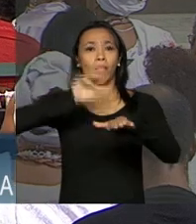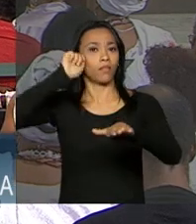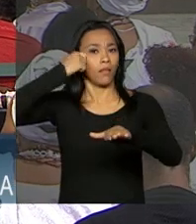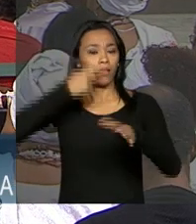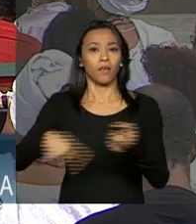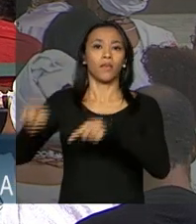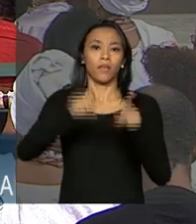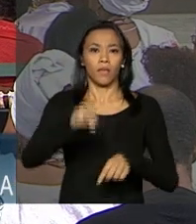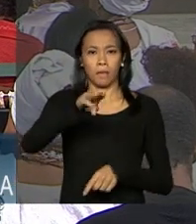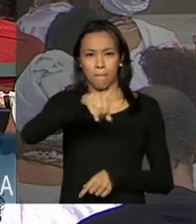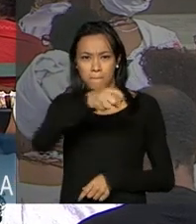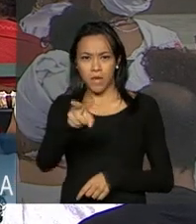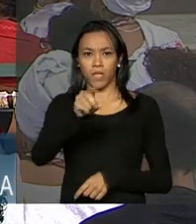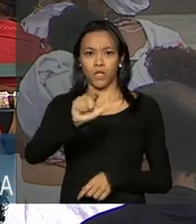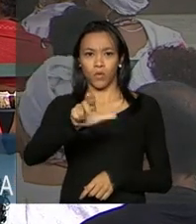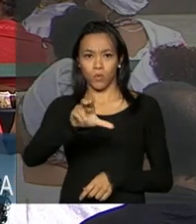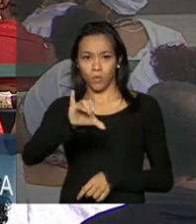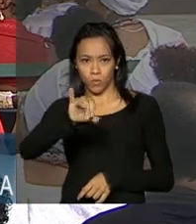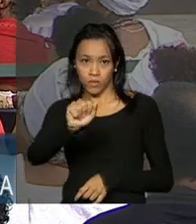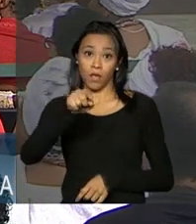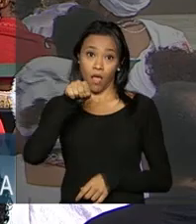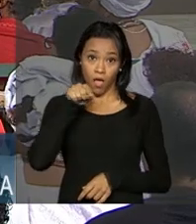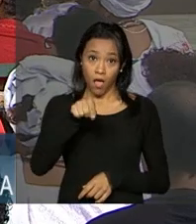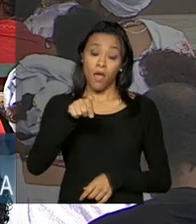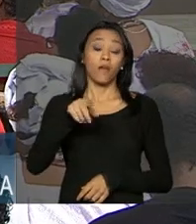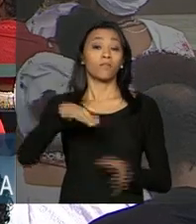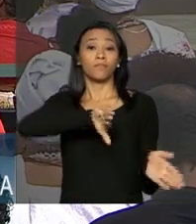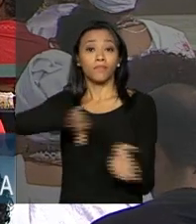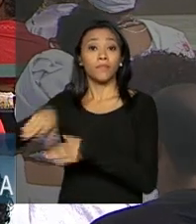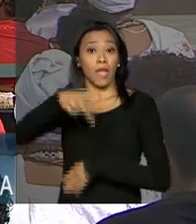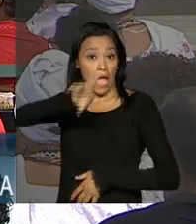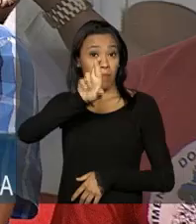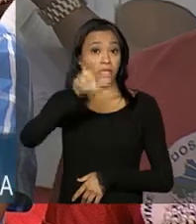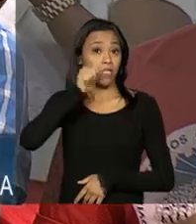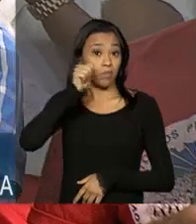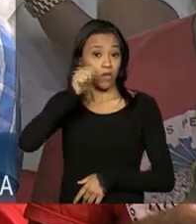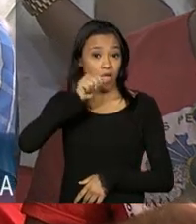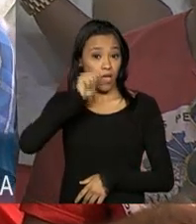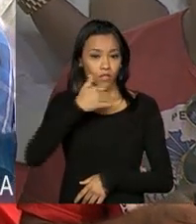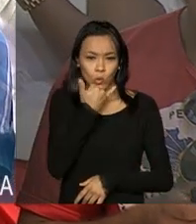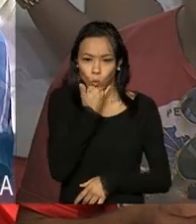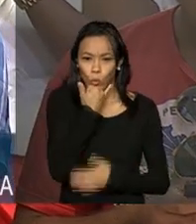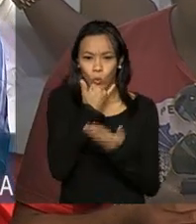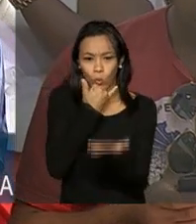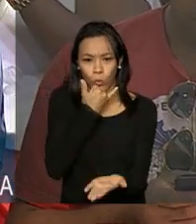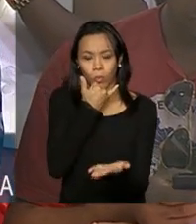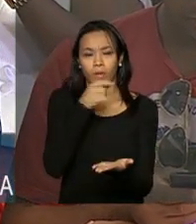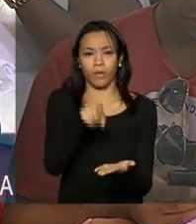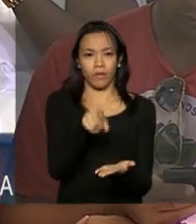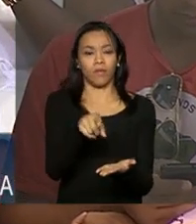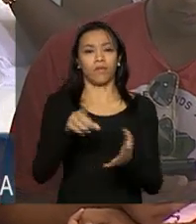Mãe Lúcia de Omidejá, representando as mulheres de terreiro. Desculpa, Mãe Lúcia de